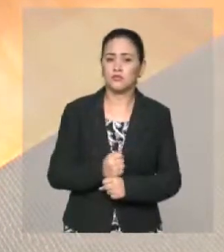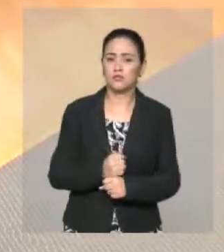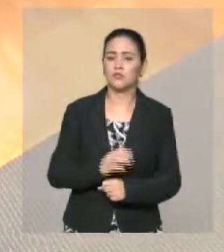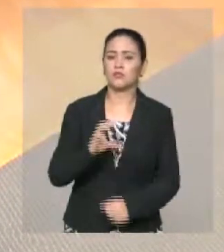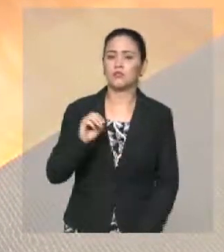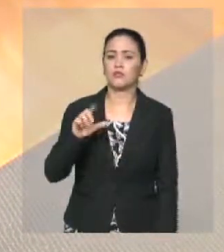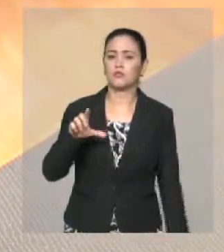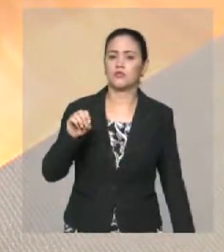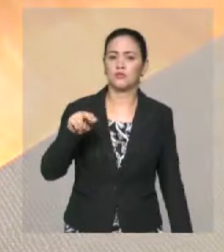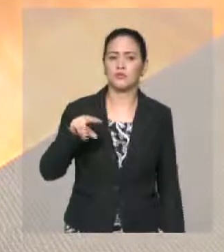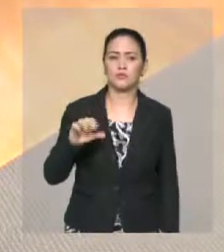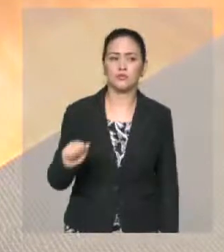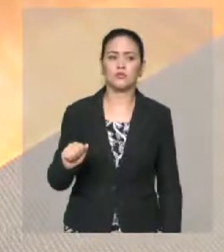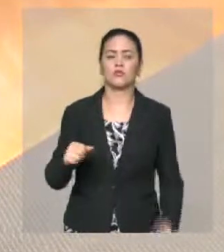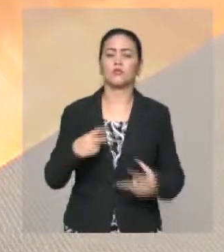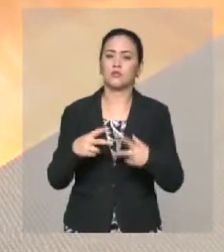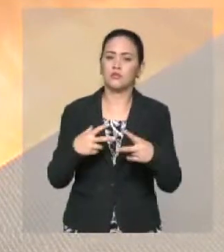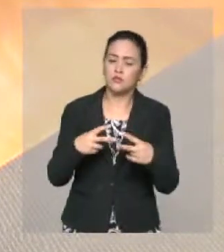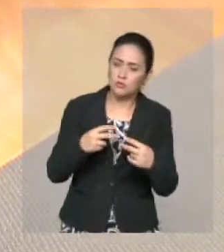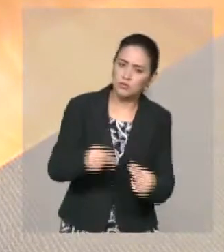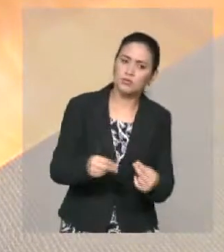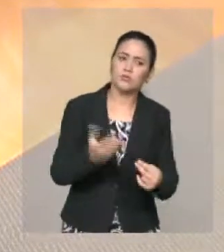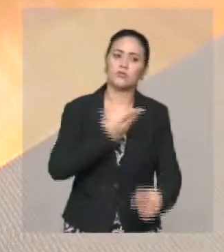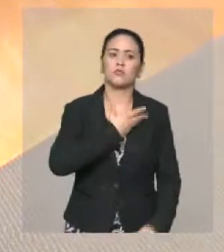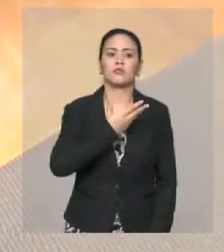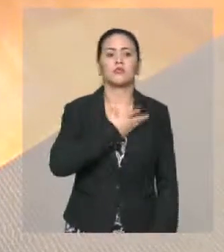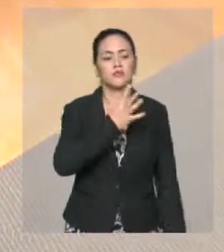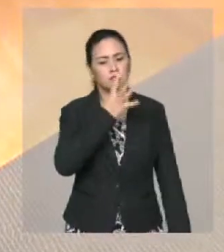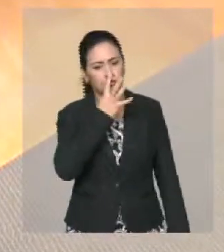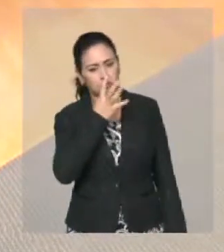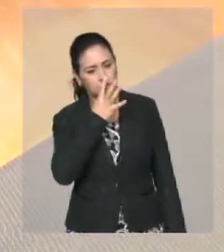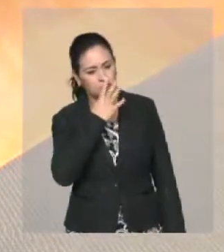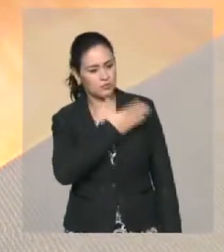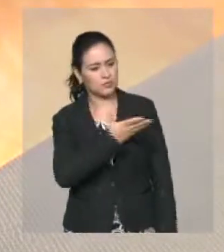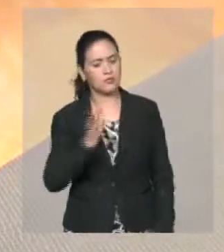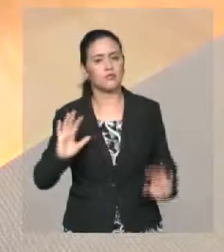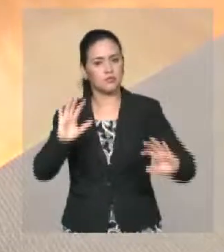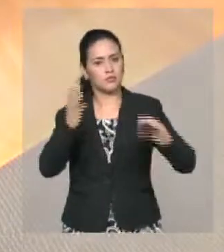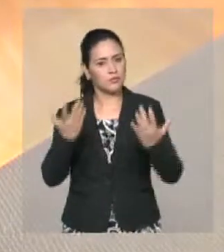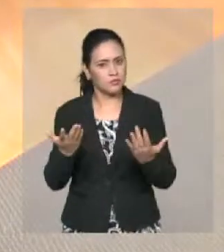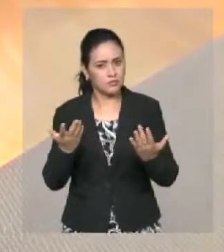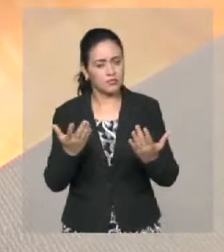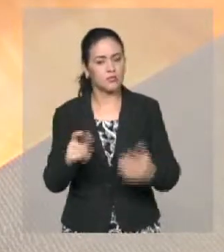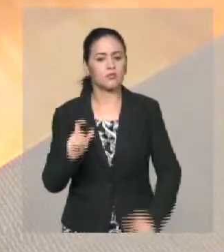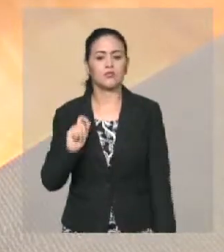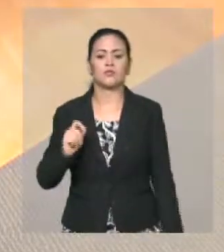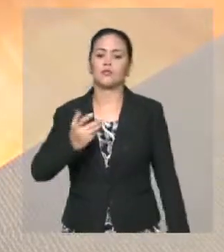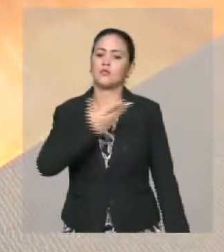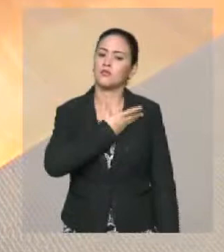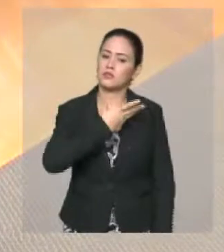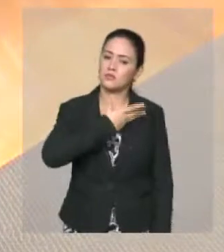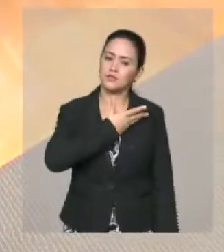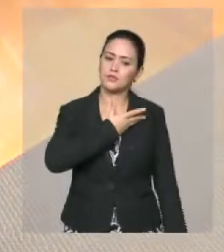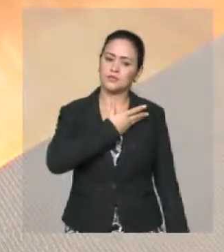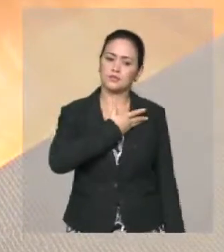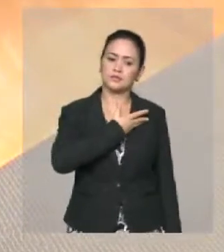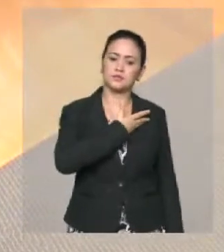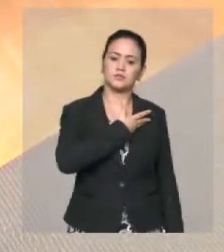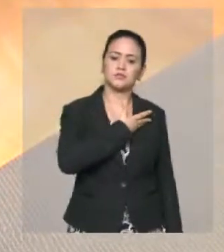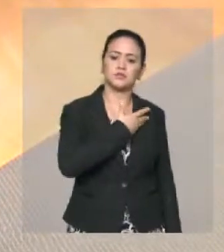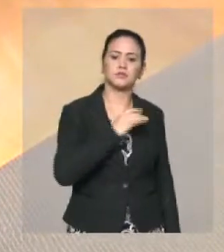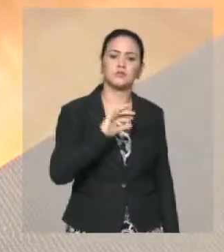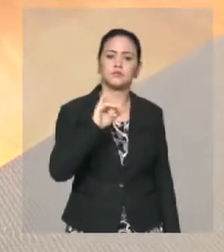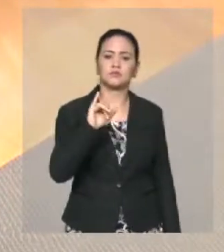e muitos amigos ali prestigiando aquela festa. Festa essa que a nossa colega amiga